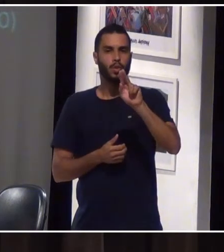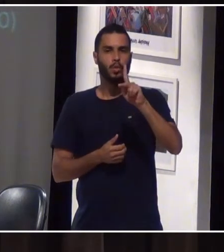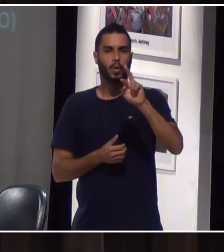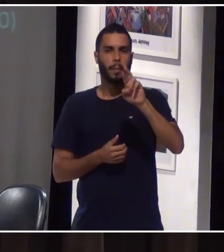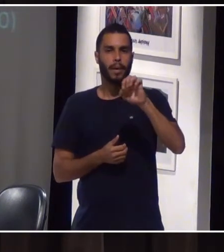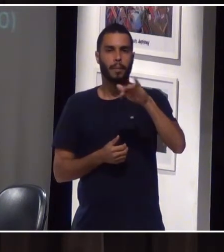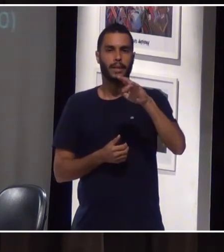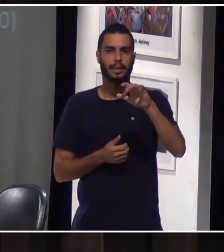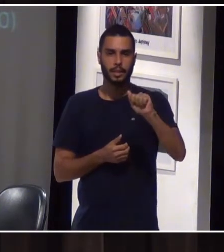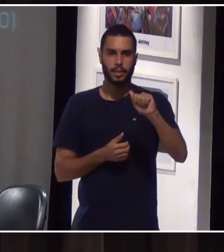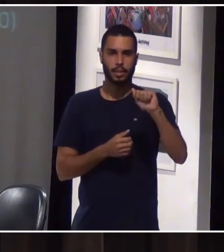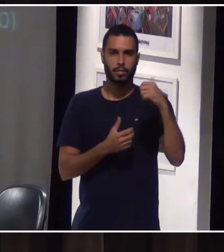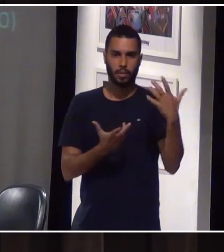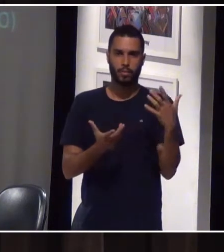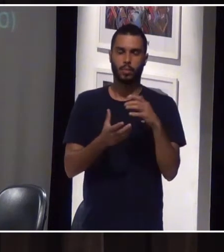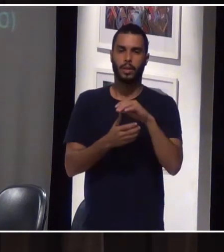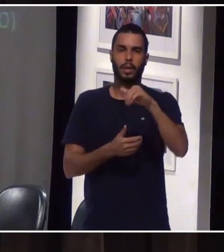e da mídia,